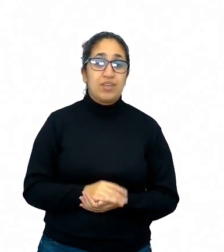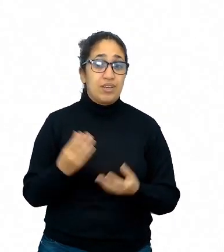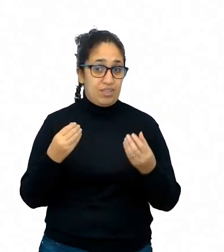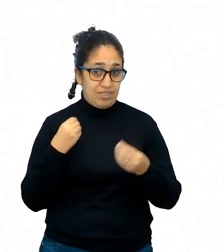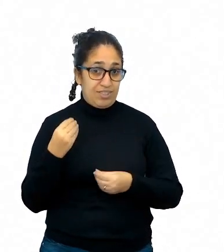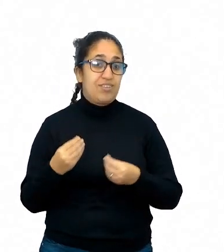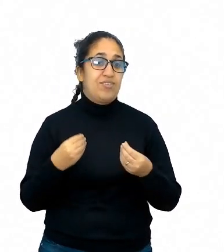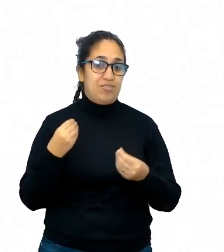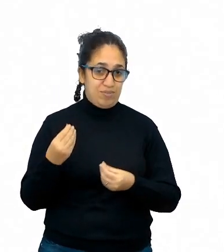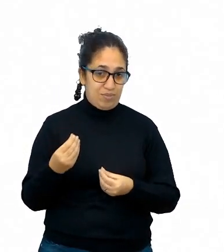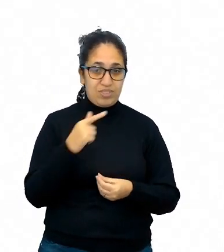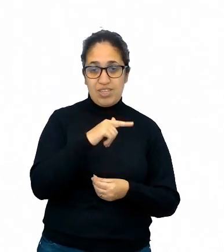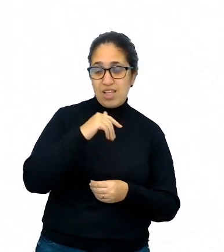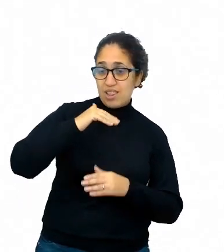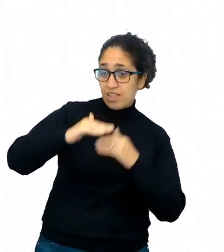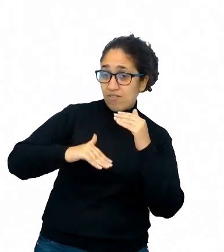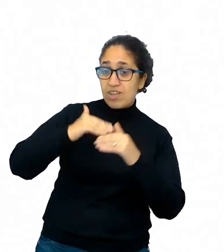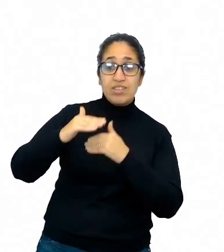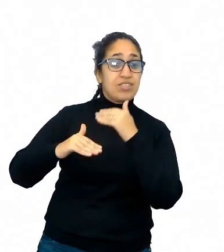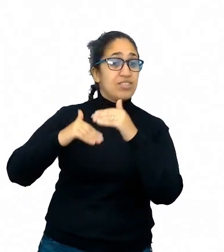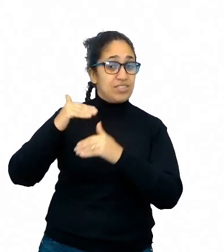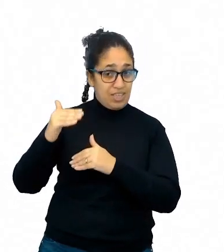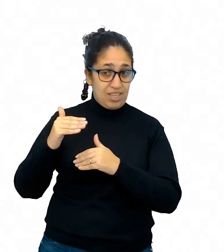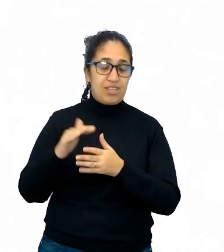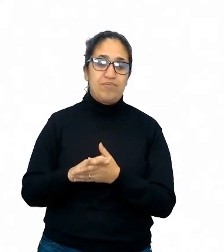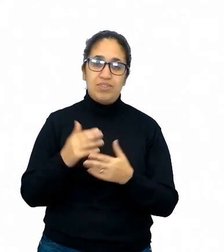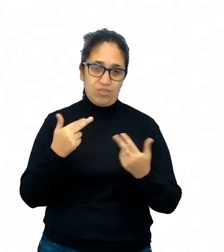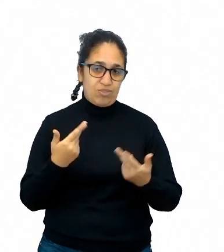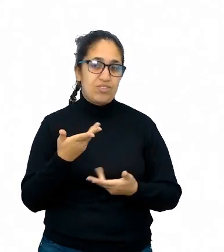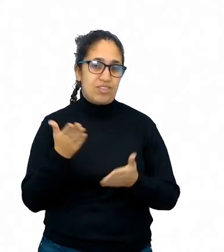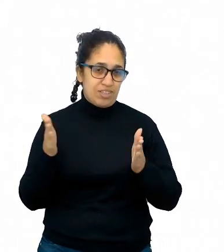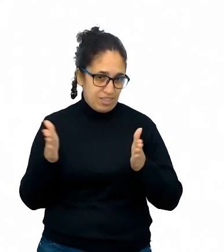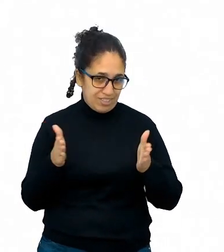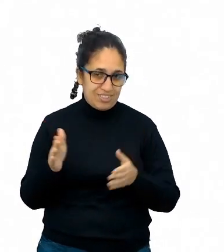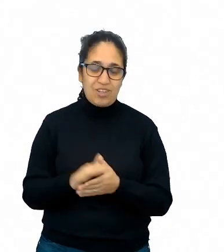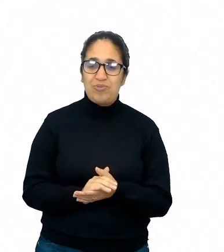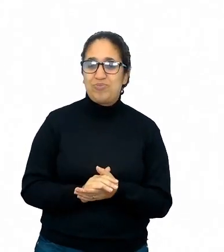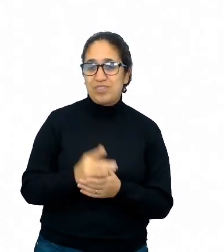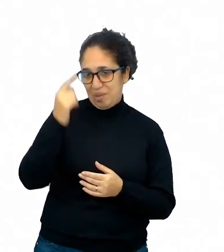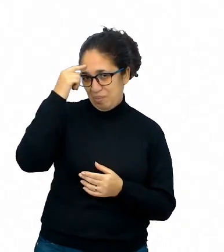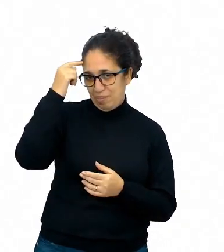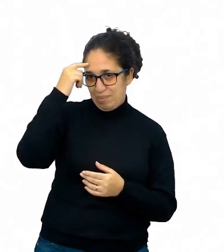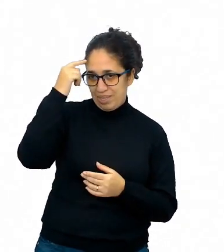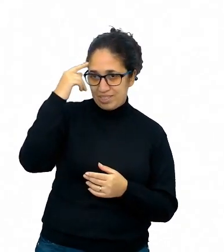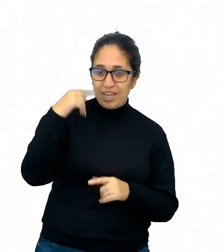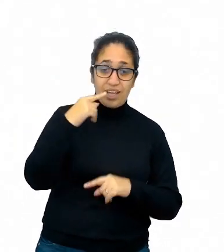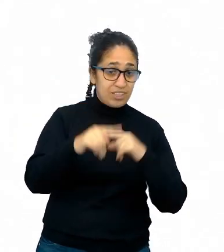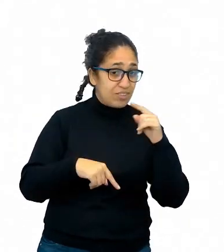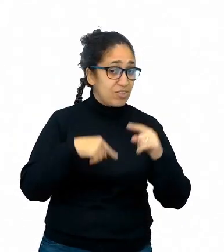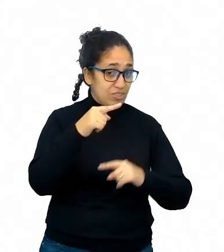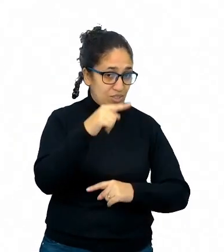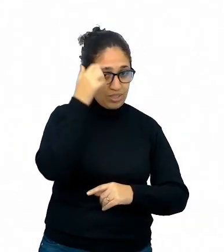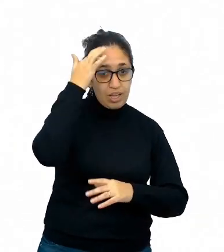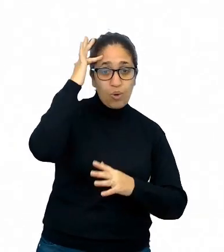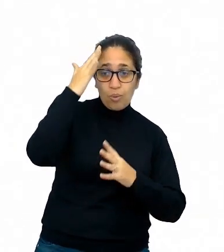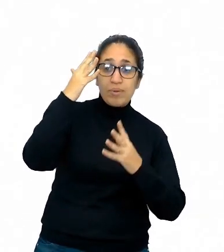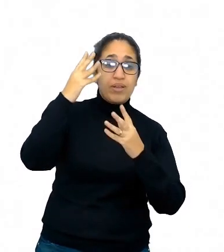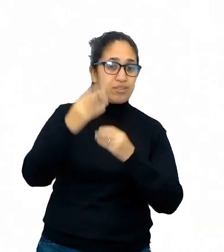podem avançar daquilo de onde eles estão. A gente sempre pensando no avanço, né, dos estudantes, na compreensão